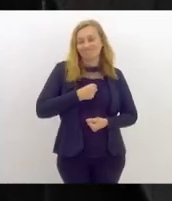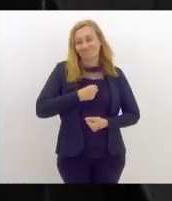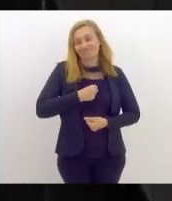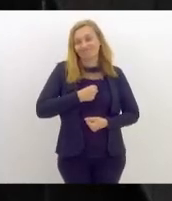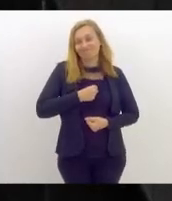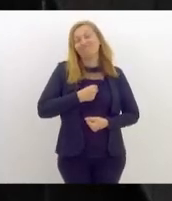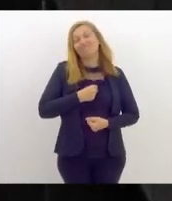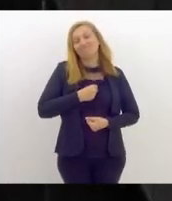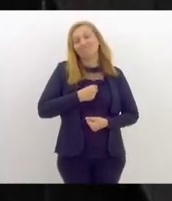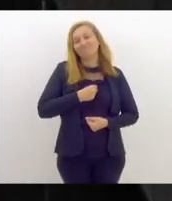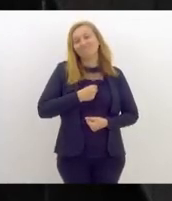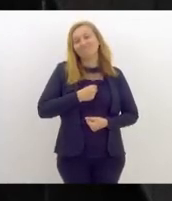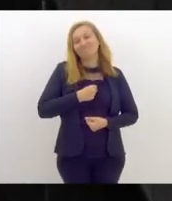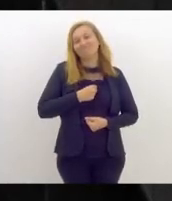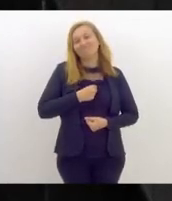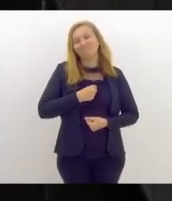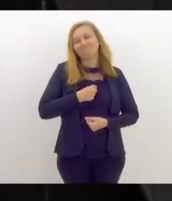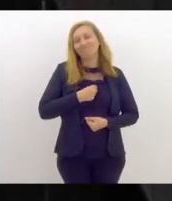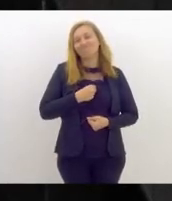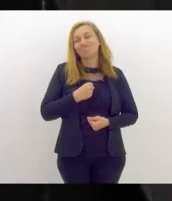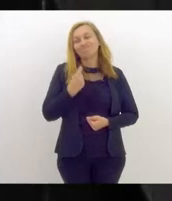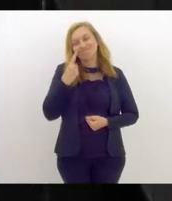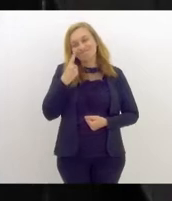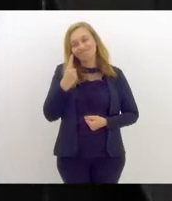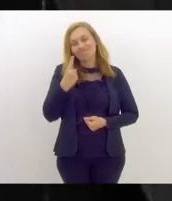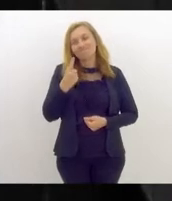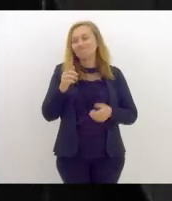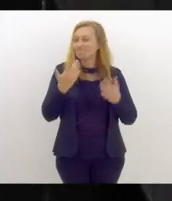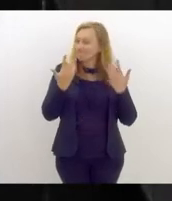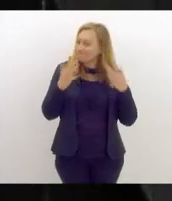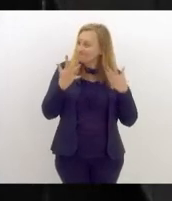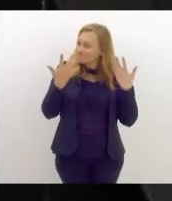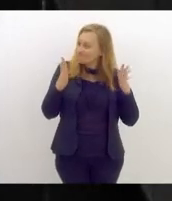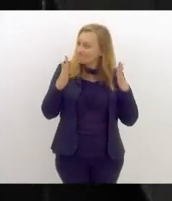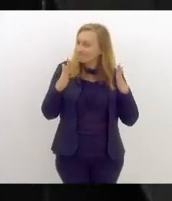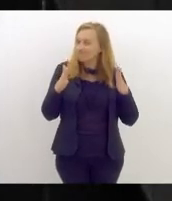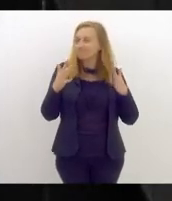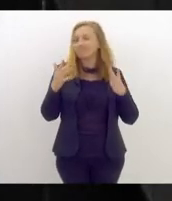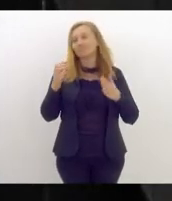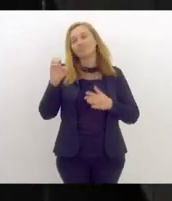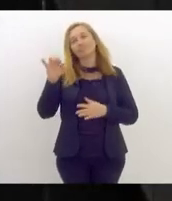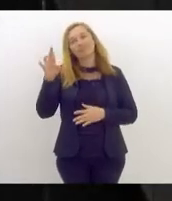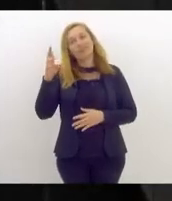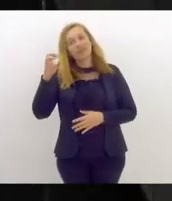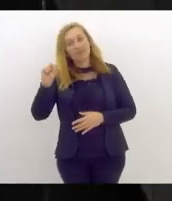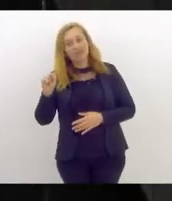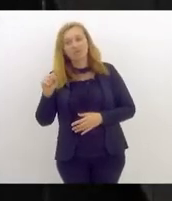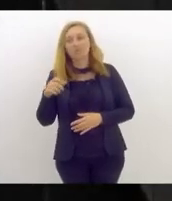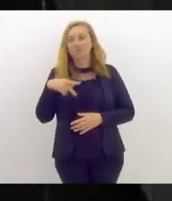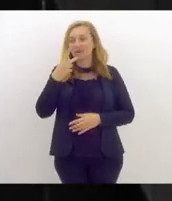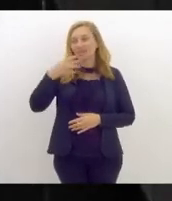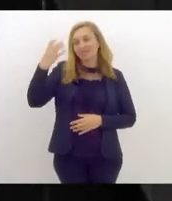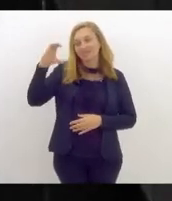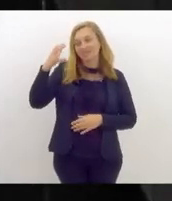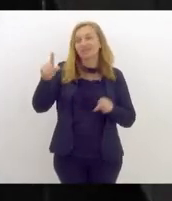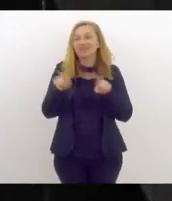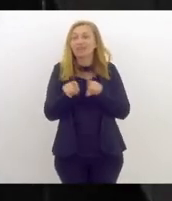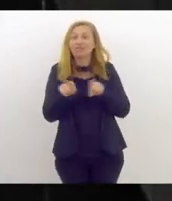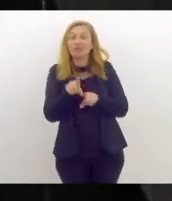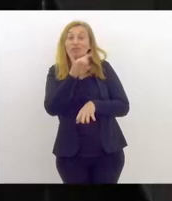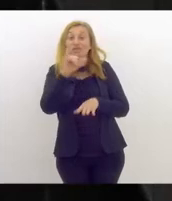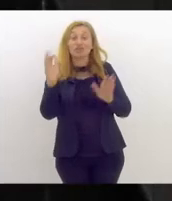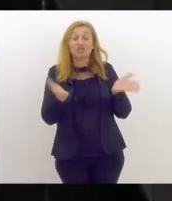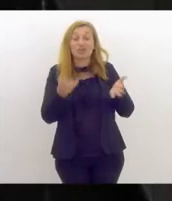vivido na plateia assistindo e aplaudindo Erasmo Carlos aliás por falar de Niterói e lembro também da data de hoje